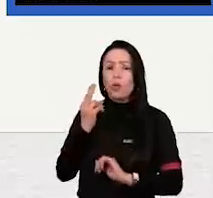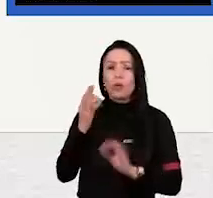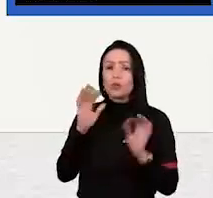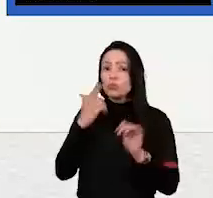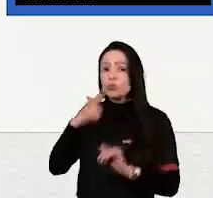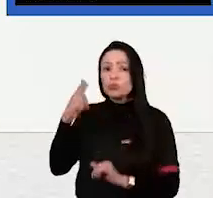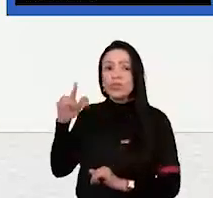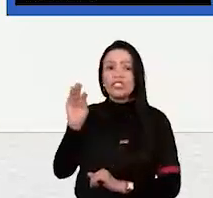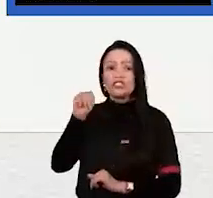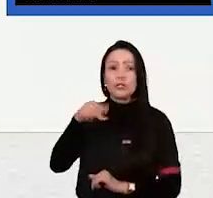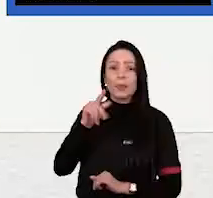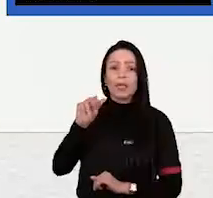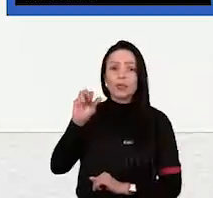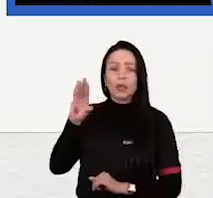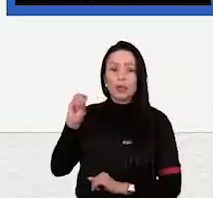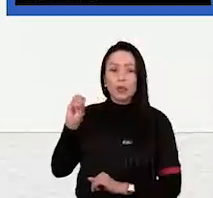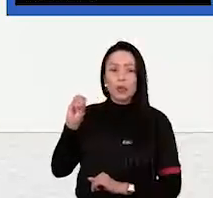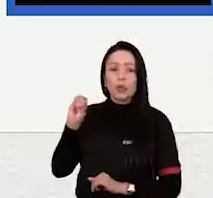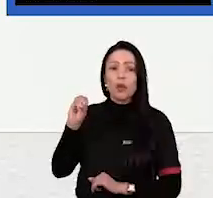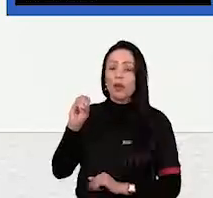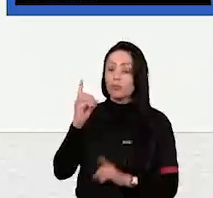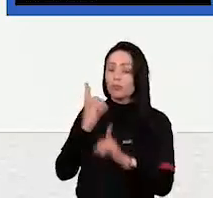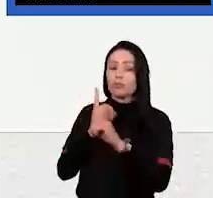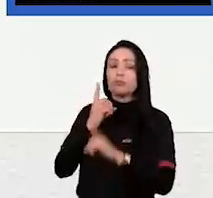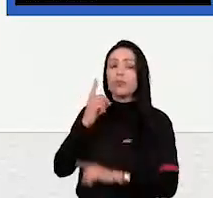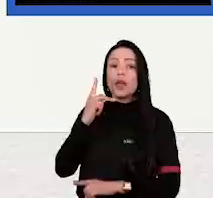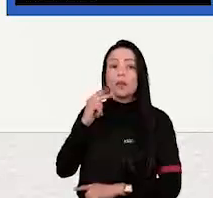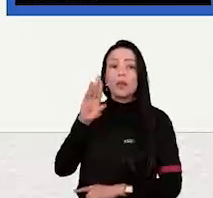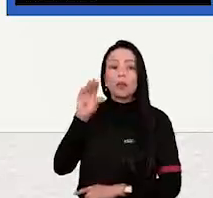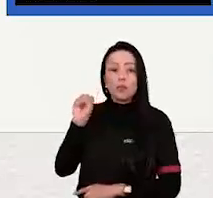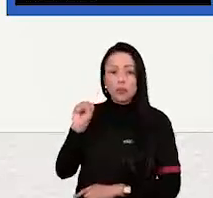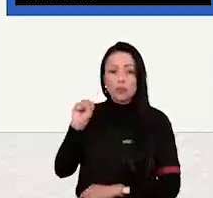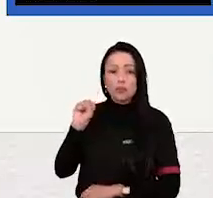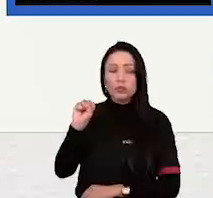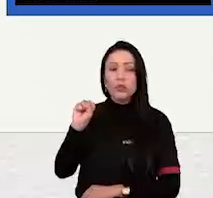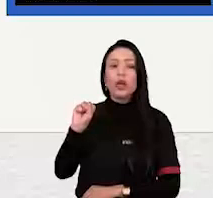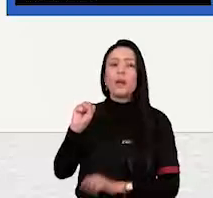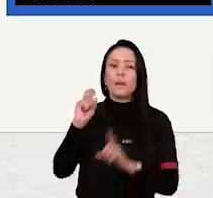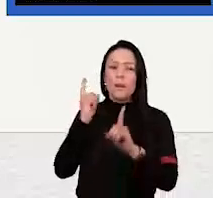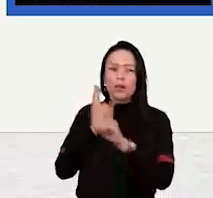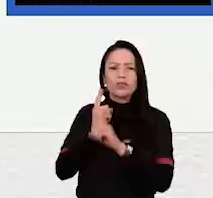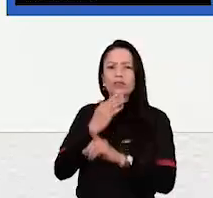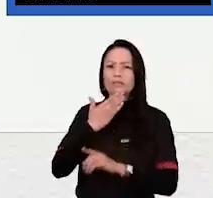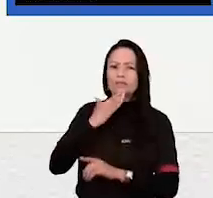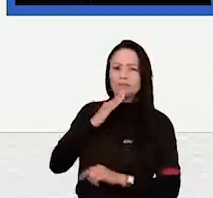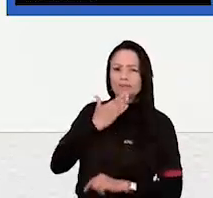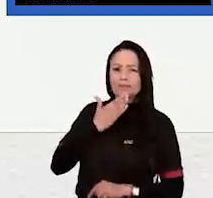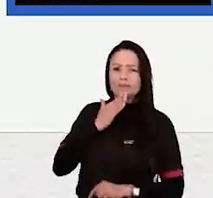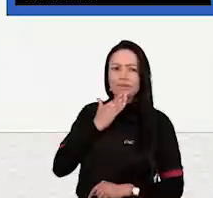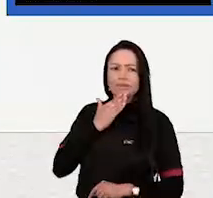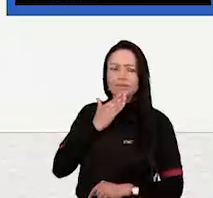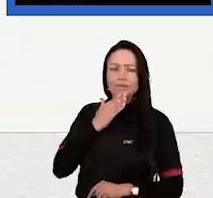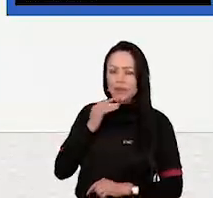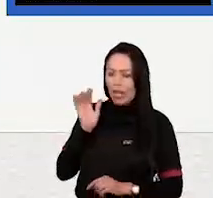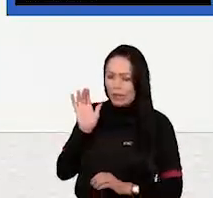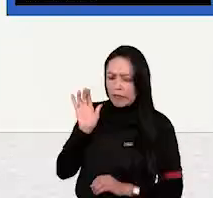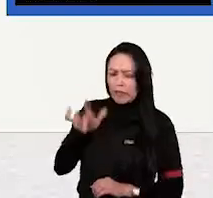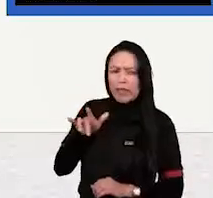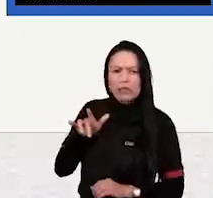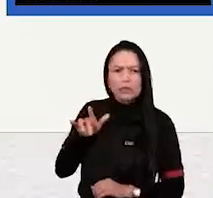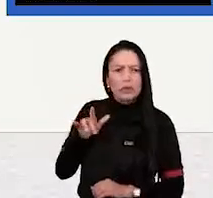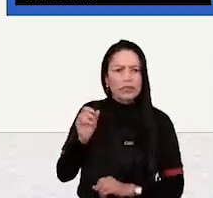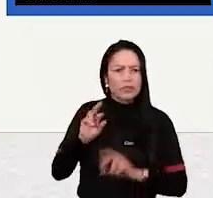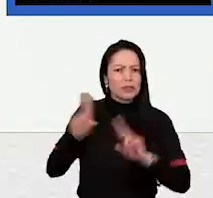pus atrás do tímpano sem ele estar perfurado, de novo, má formação, corpo estranho, e aí nós estamos